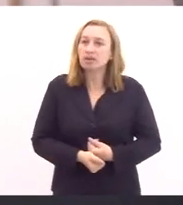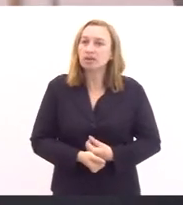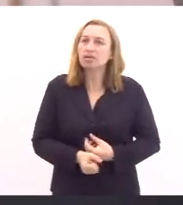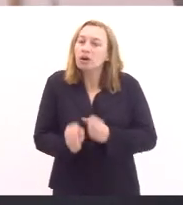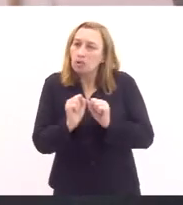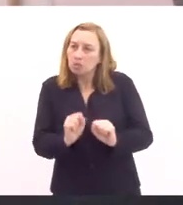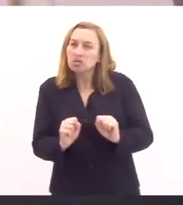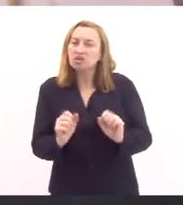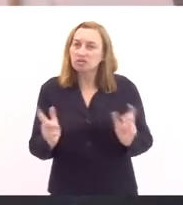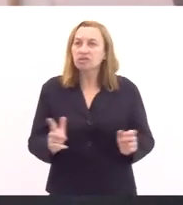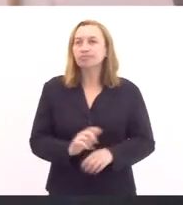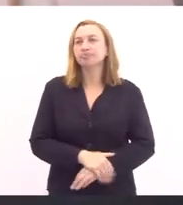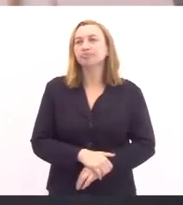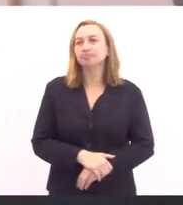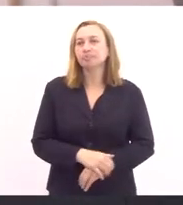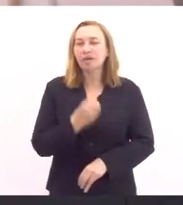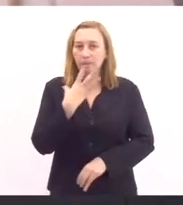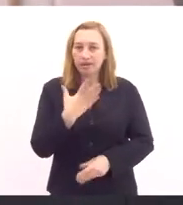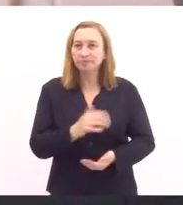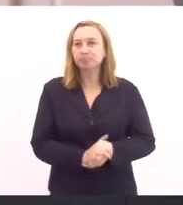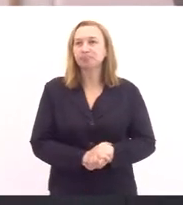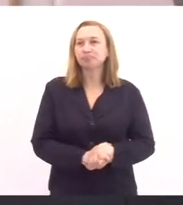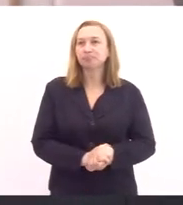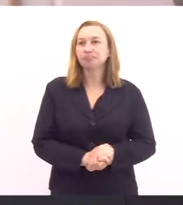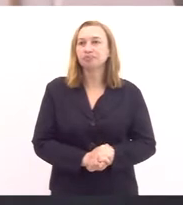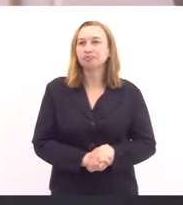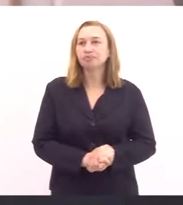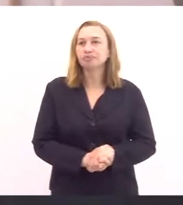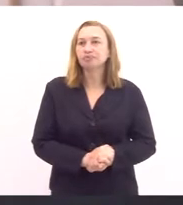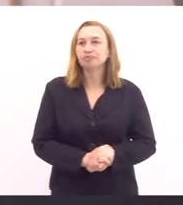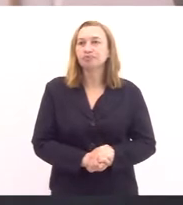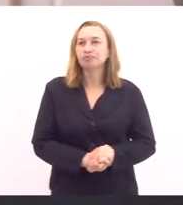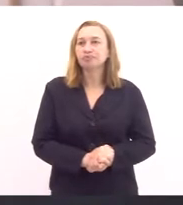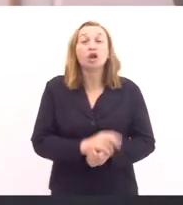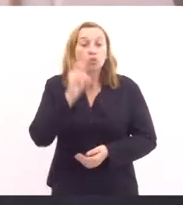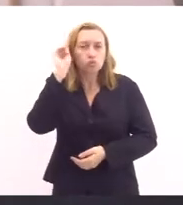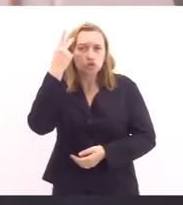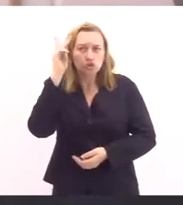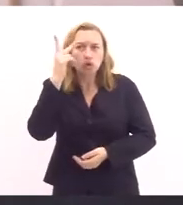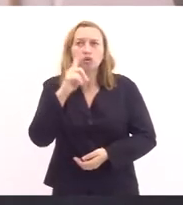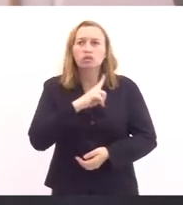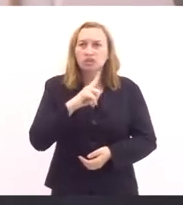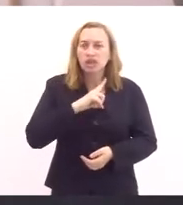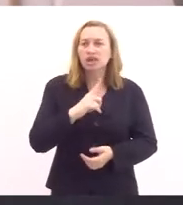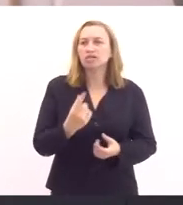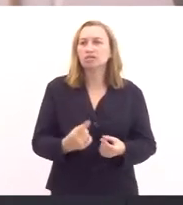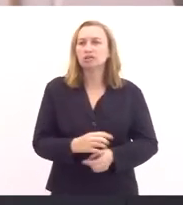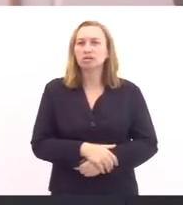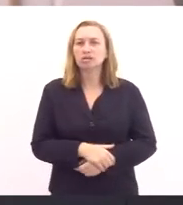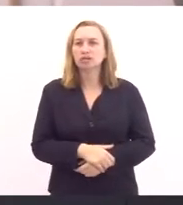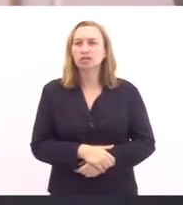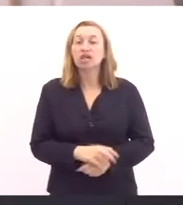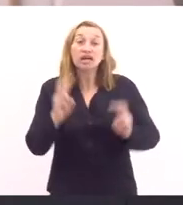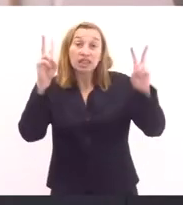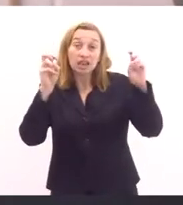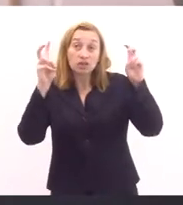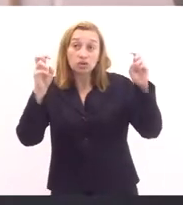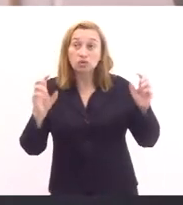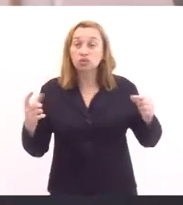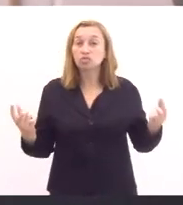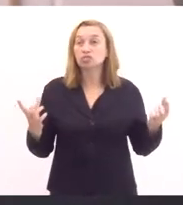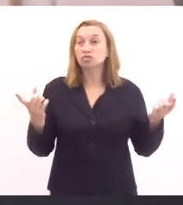sempre que possível né bem Tem um um histórico de empate em questões ligadas